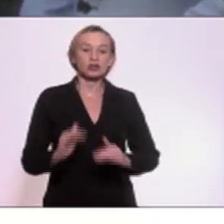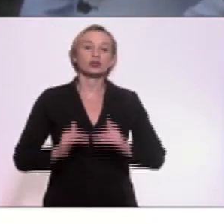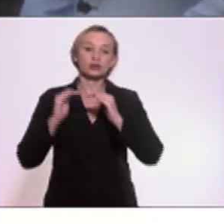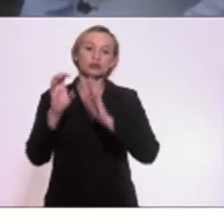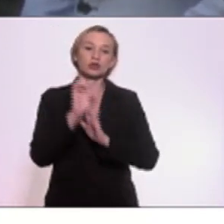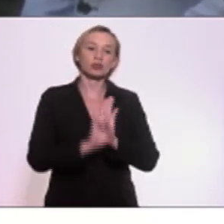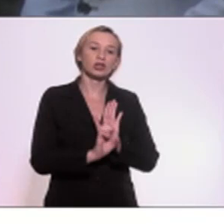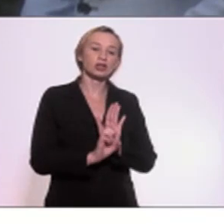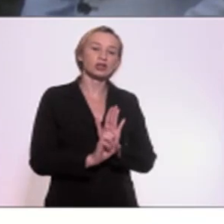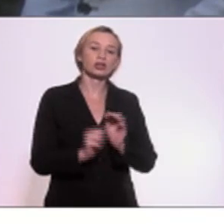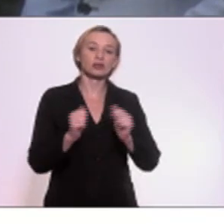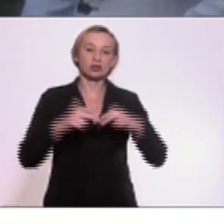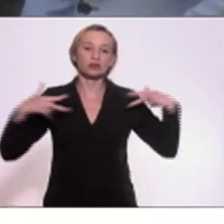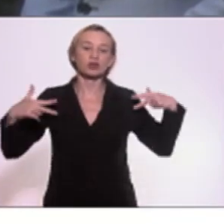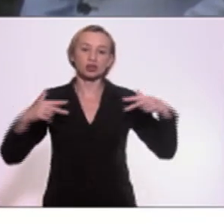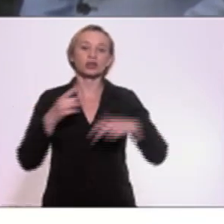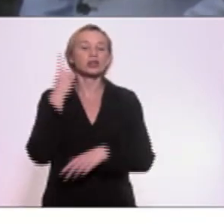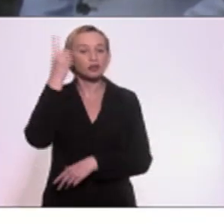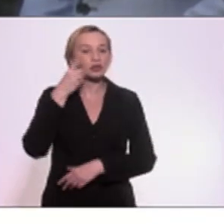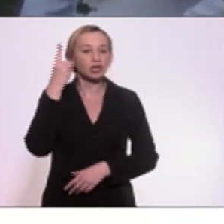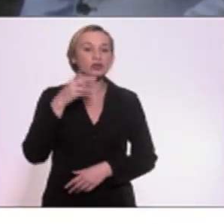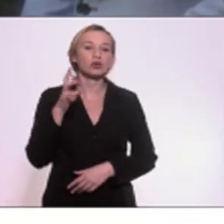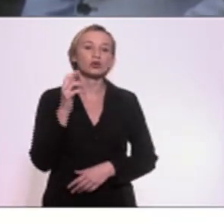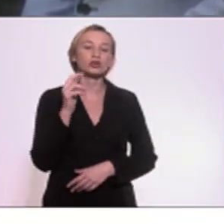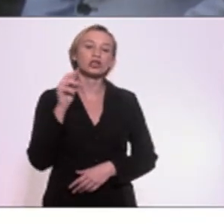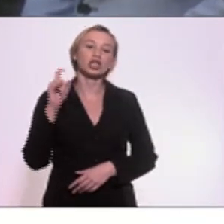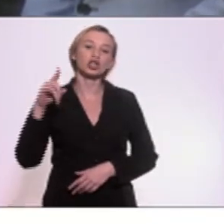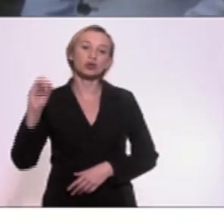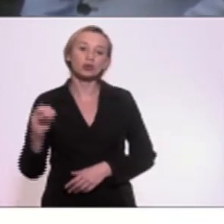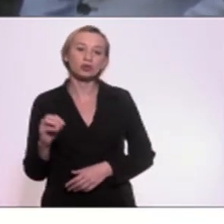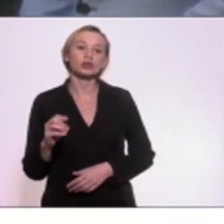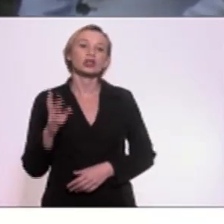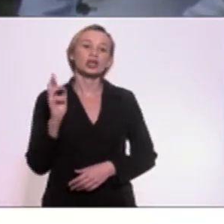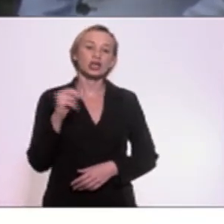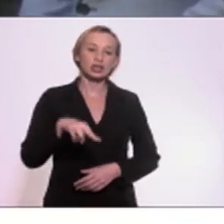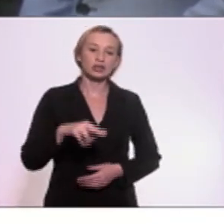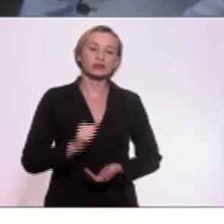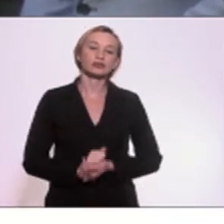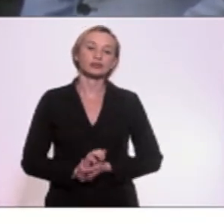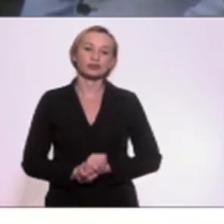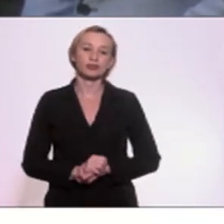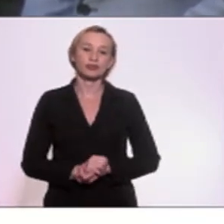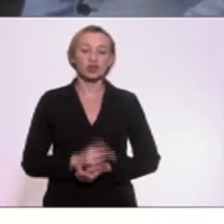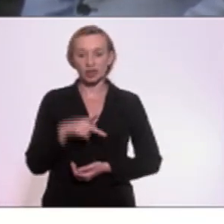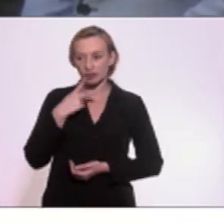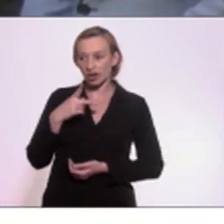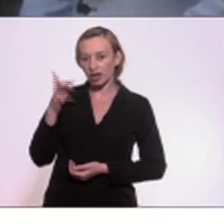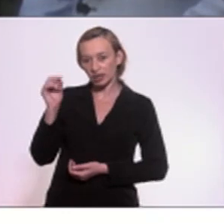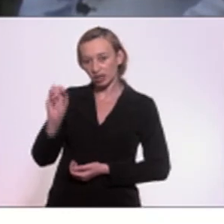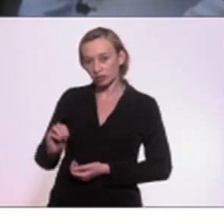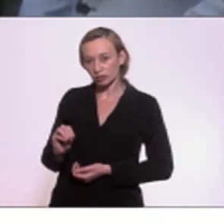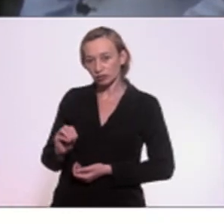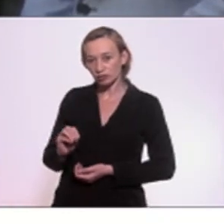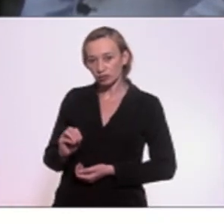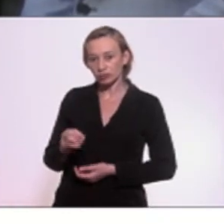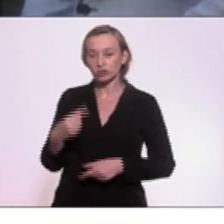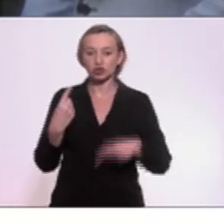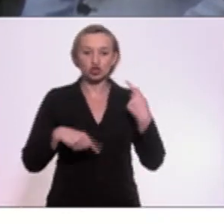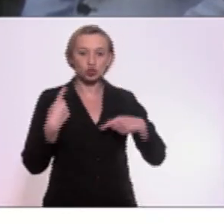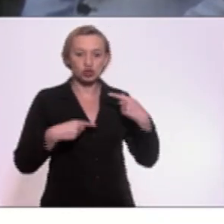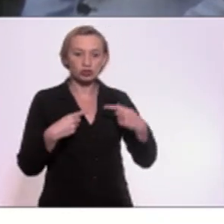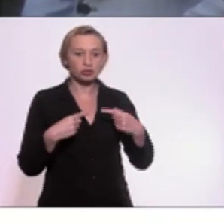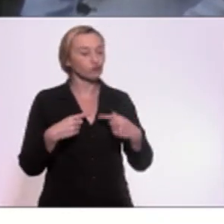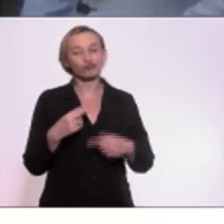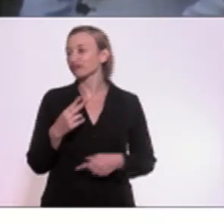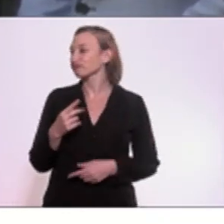Subemenda à emenda de plenário. Relatores, deputado Rodrigo Bacelar, Gil Viana e Renan Ferreirinha. Quer falar, Renan? Vou discutir. Não, não,